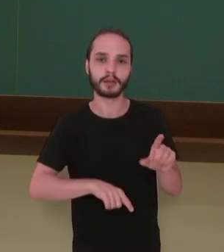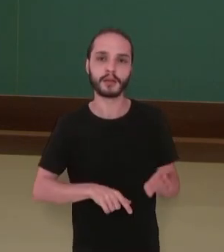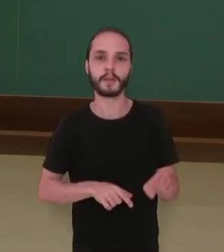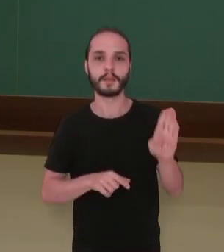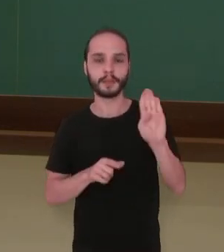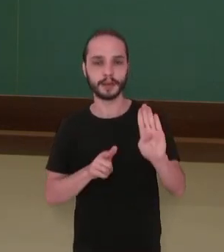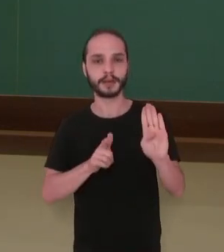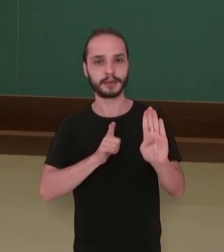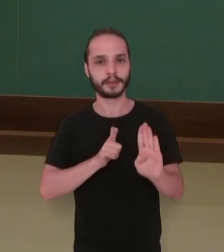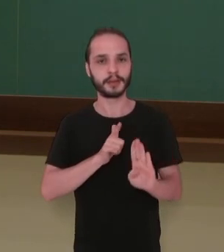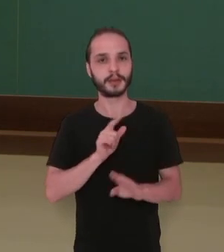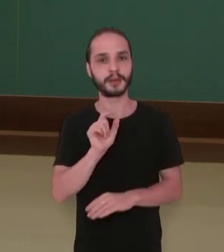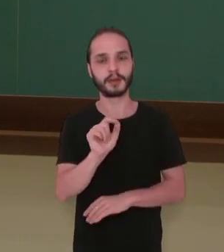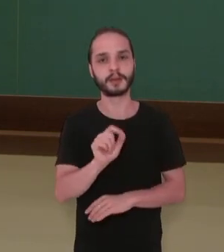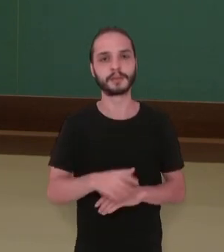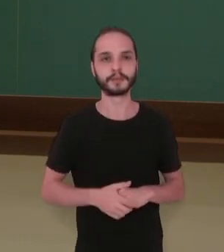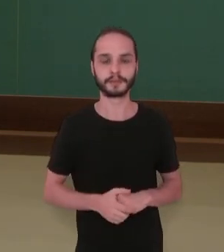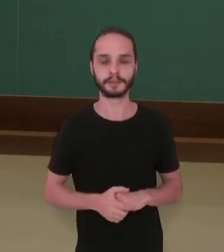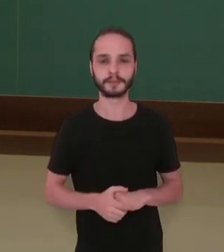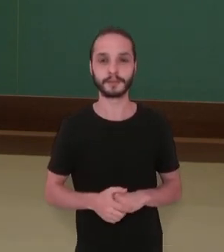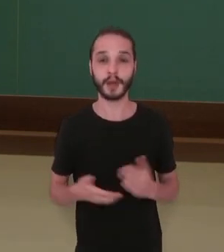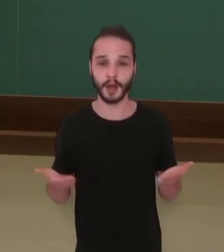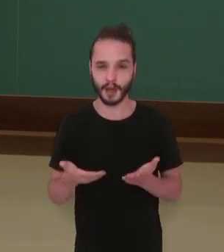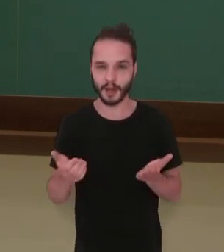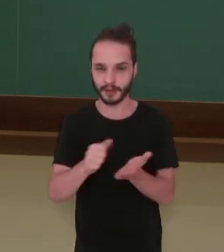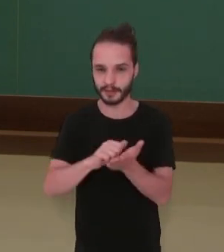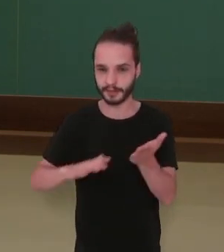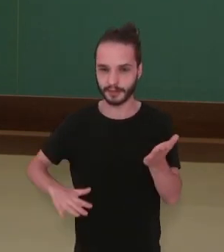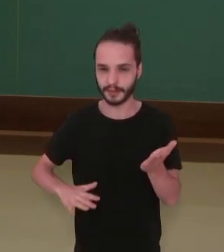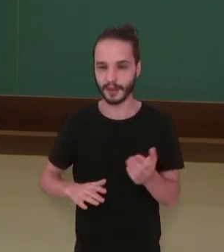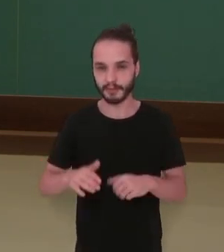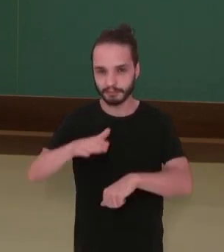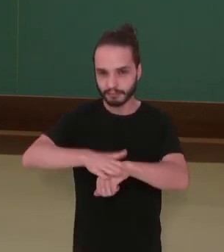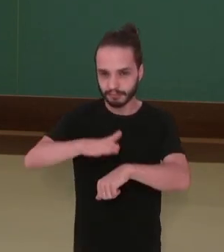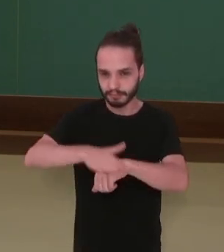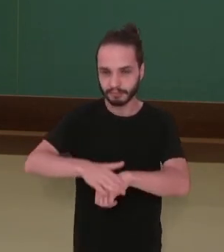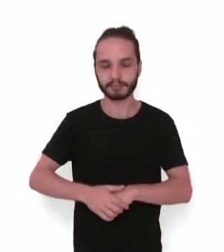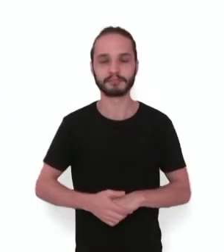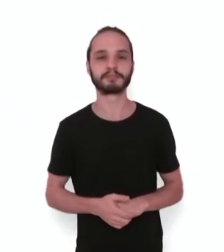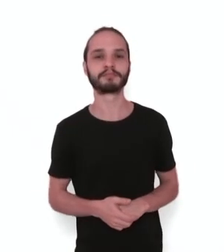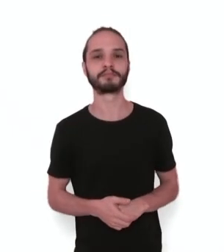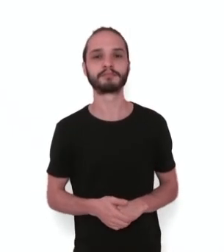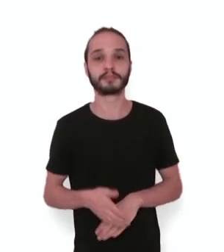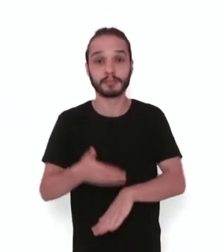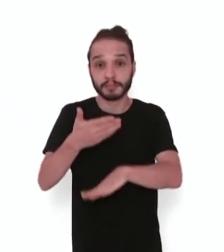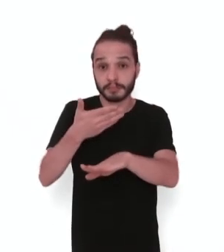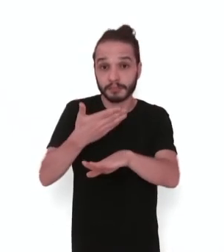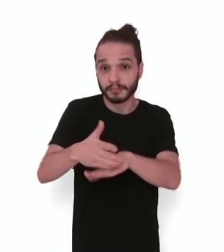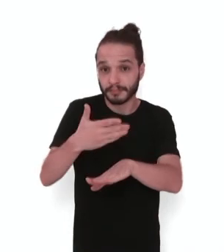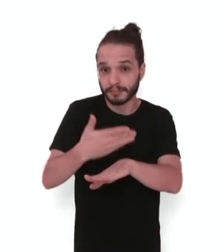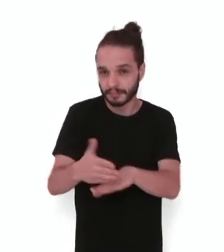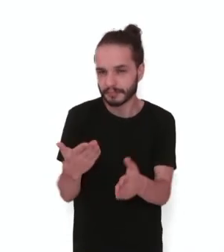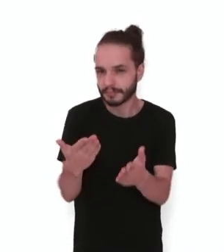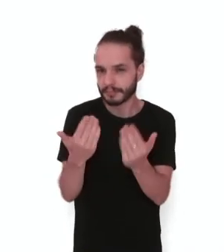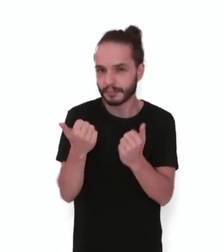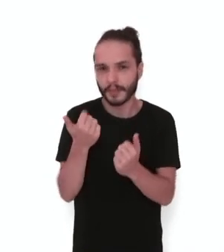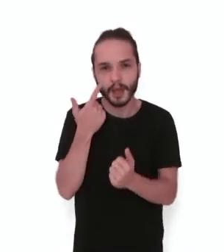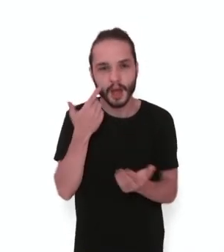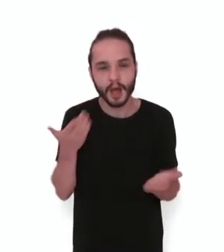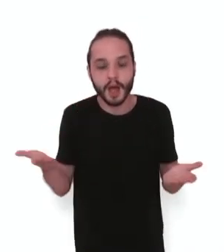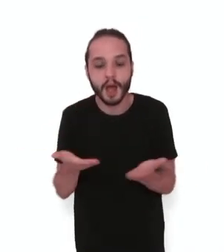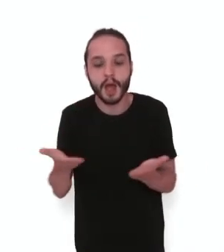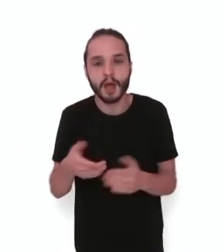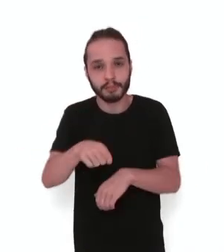também. Vamos para a atividade mão na massa? Vamos praticar. Então, coloque aí em ação o que